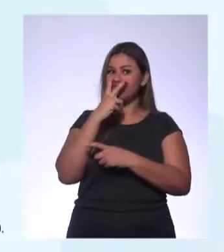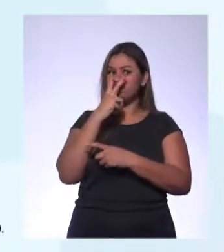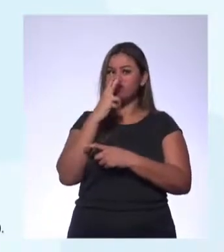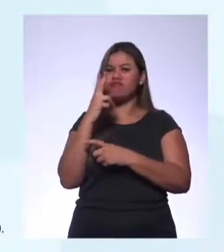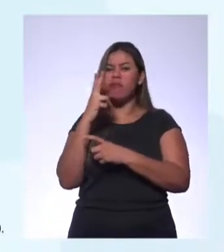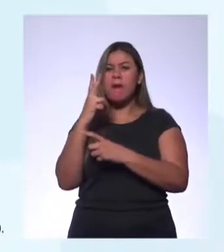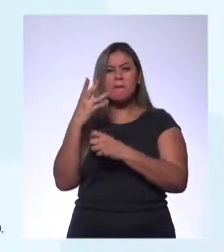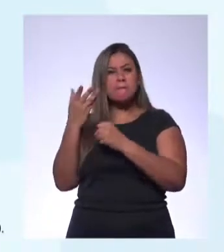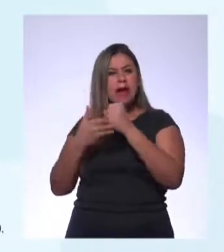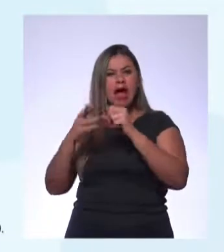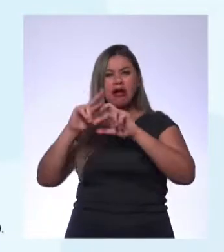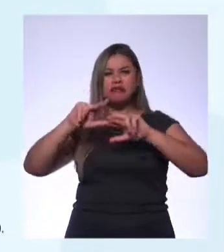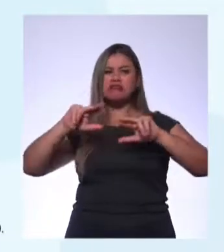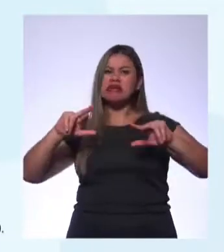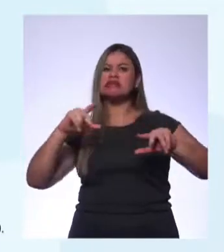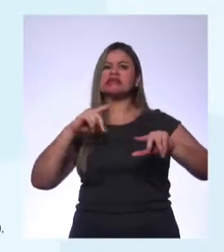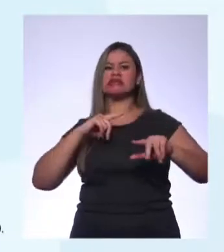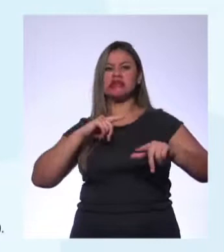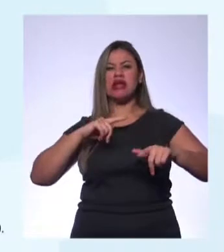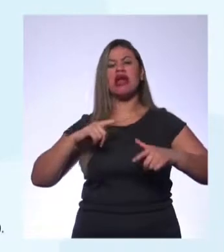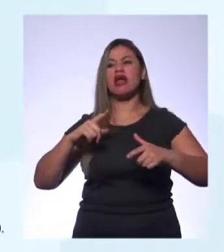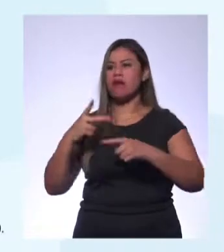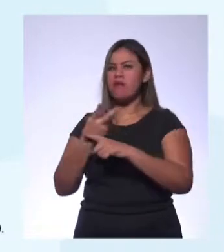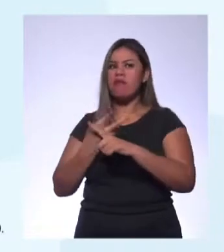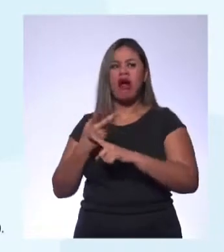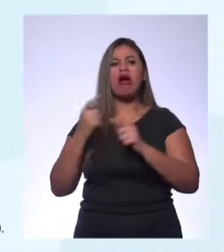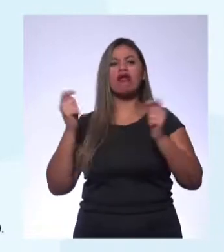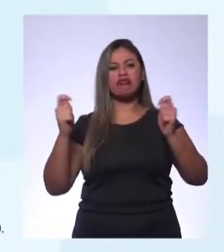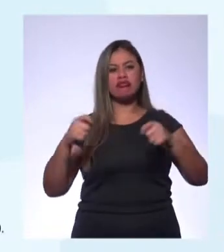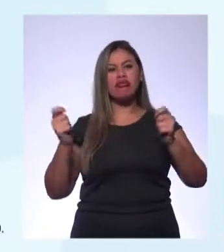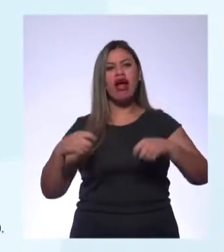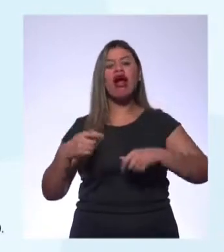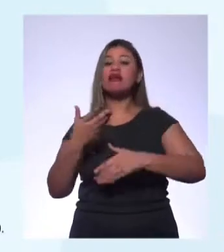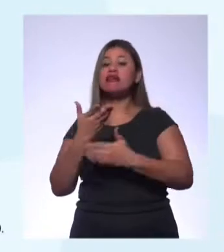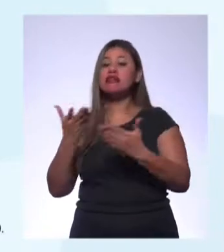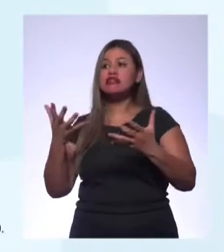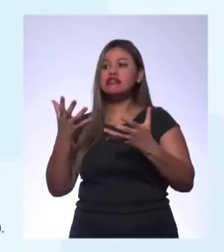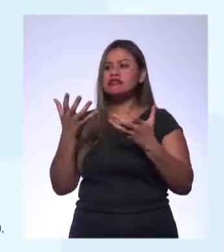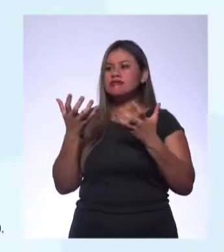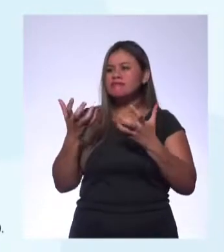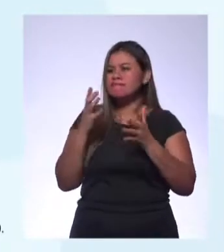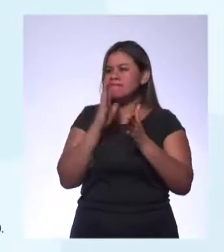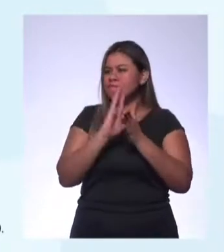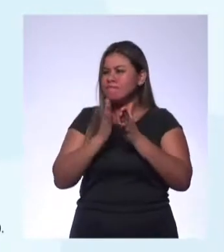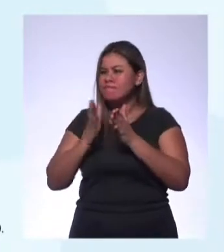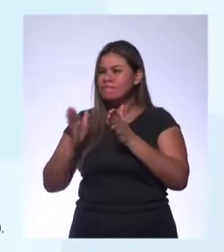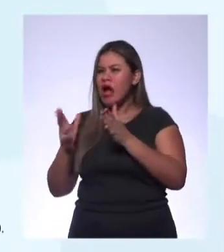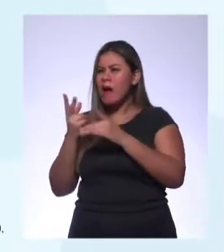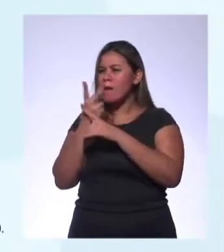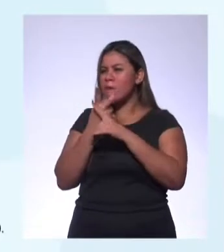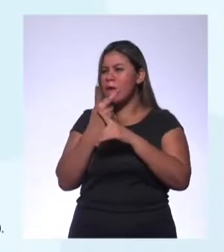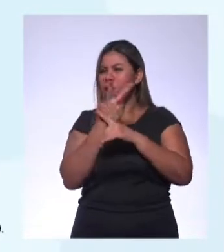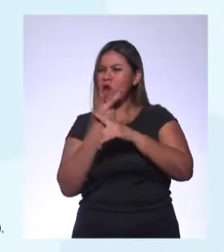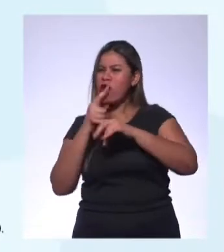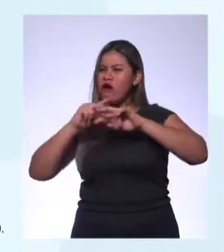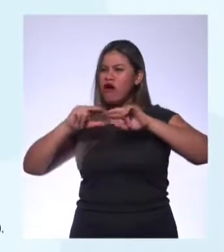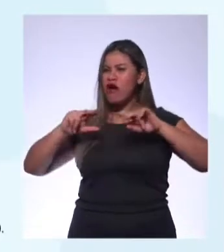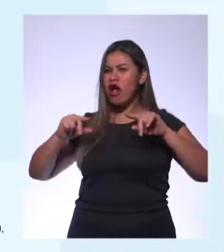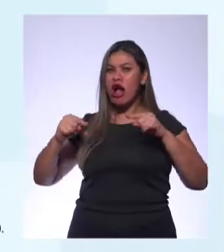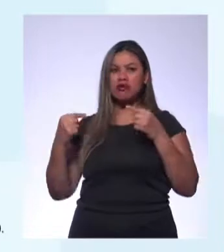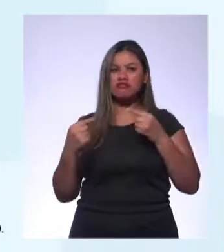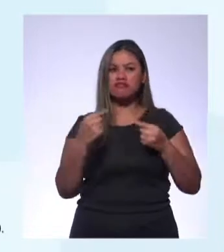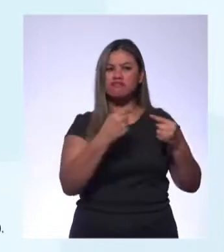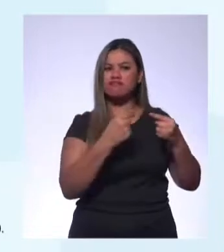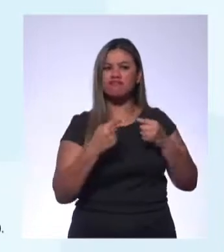muitas matérias-primas, recursos a serem explorados, e eles queriam meio que organizar essa exploração para não ter